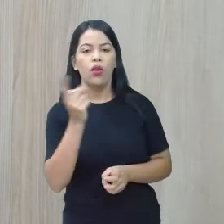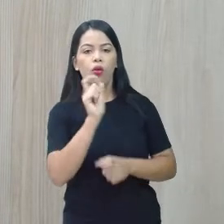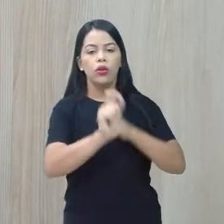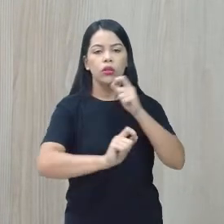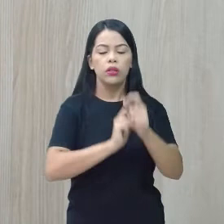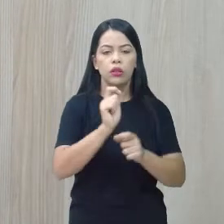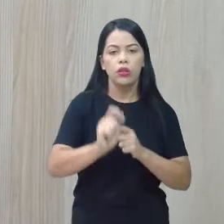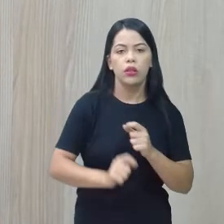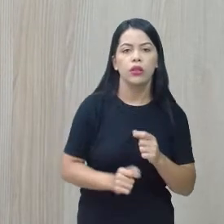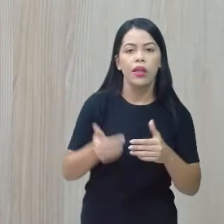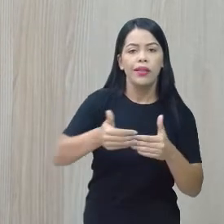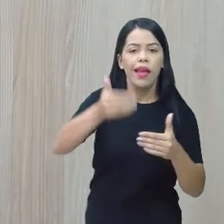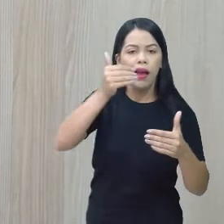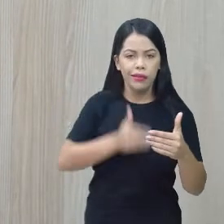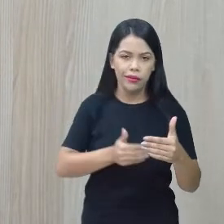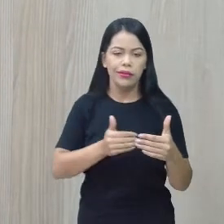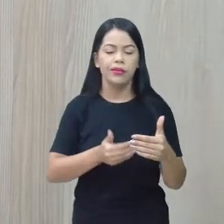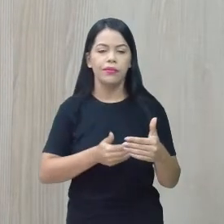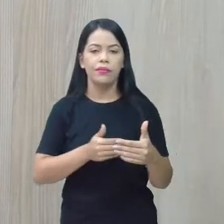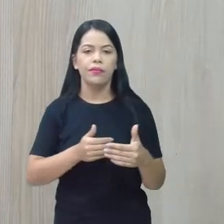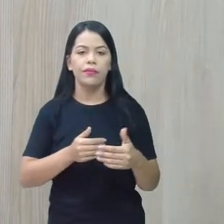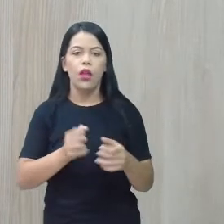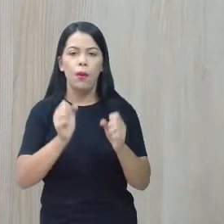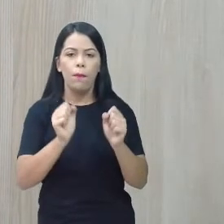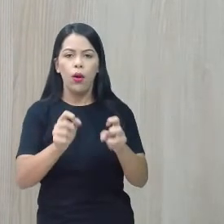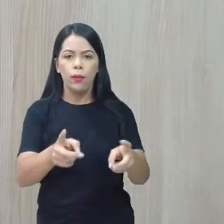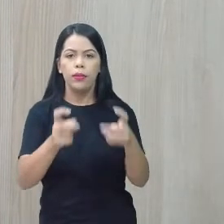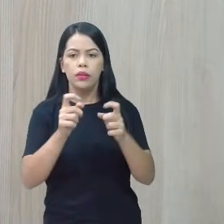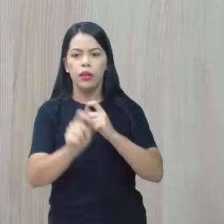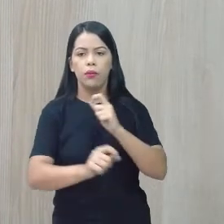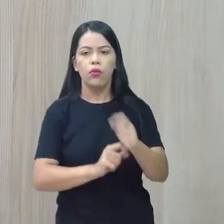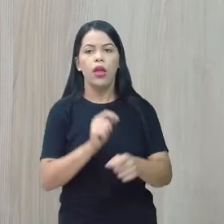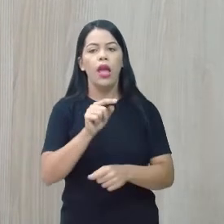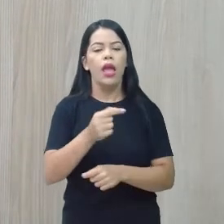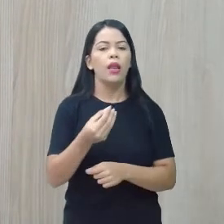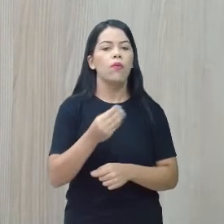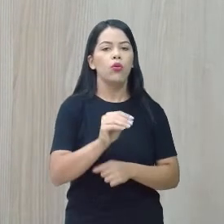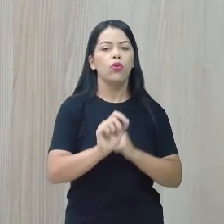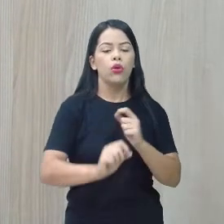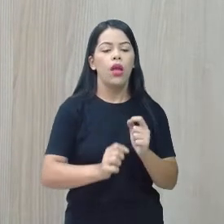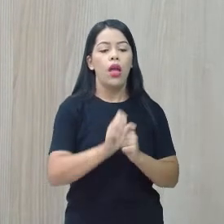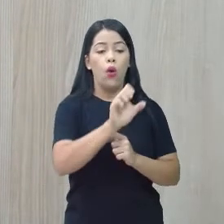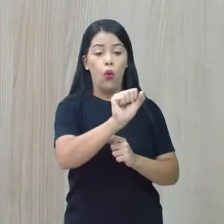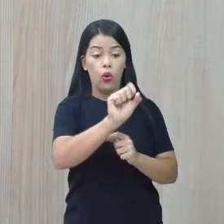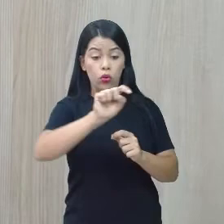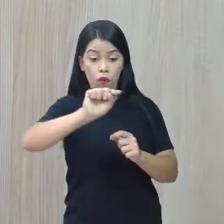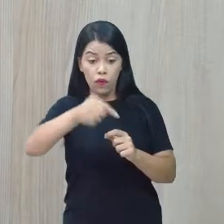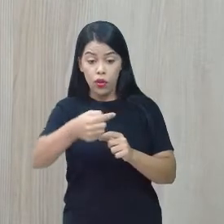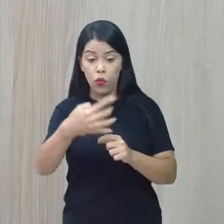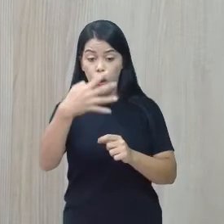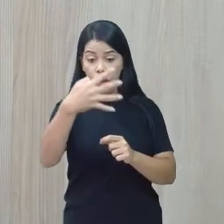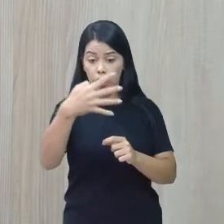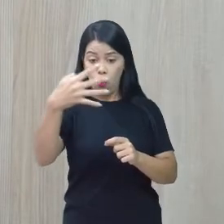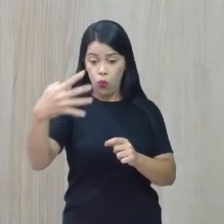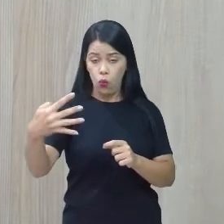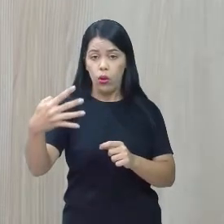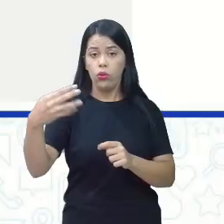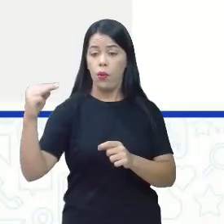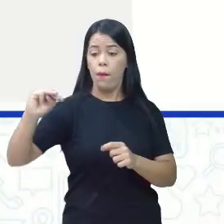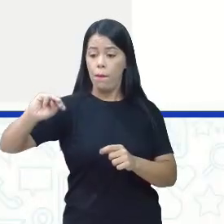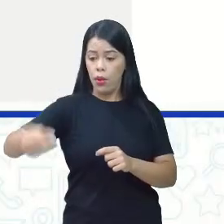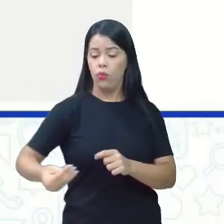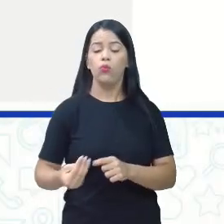os valores anteriores, né? Pode notar aí que ele colocou 8,40 e quanto, Briane? 44